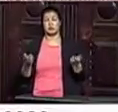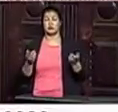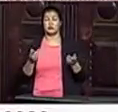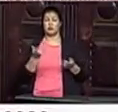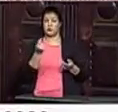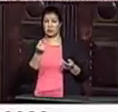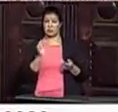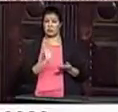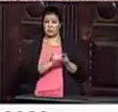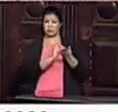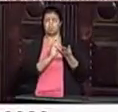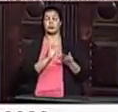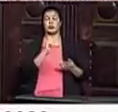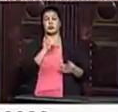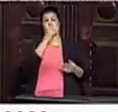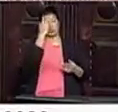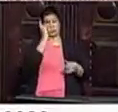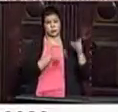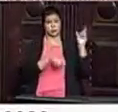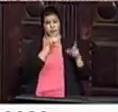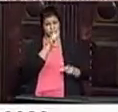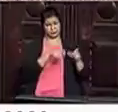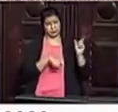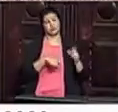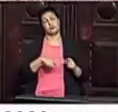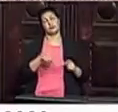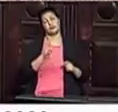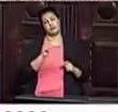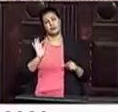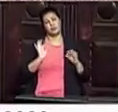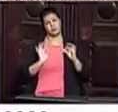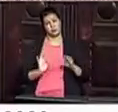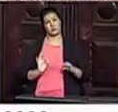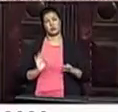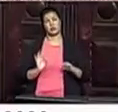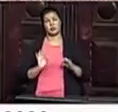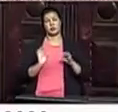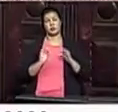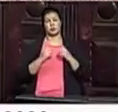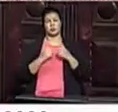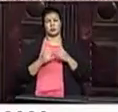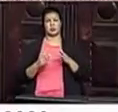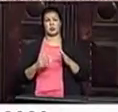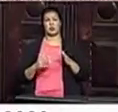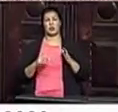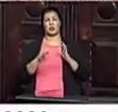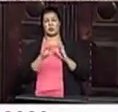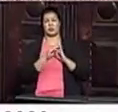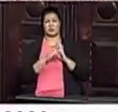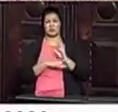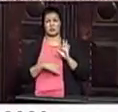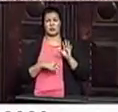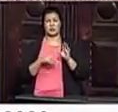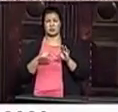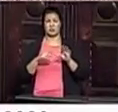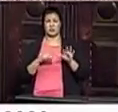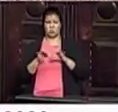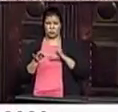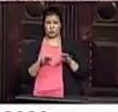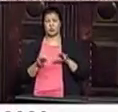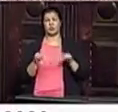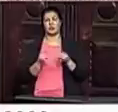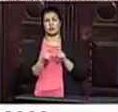física vai nessa direção. Agora, teríamos que ter um esquema, um sistema de controle e fiscalização que fosse o mais